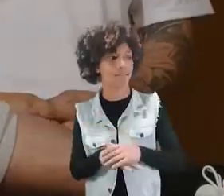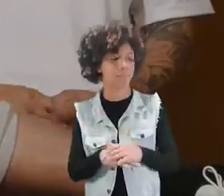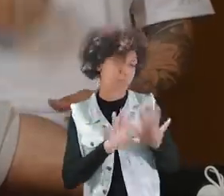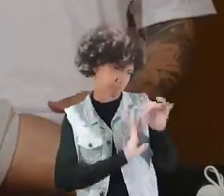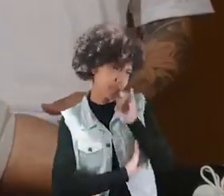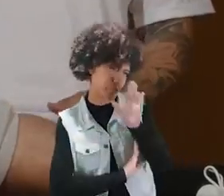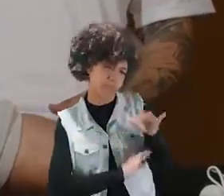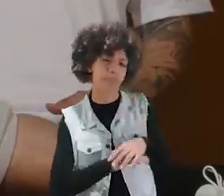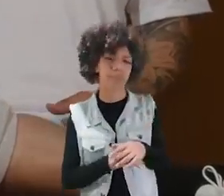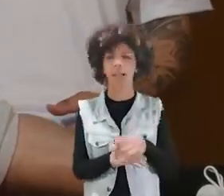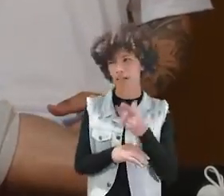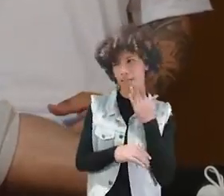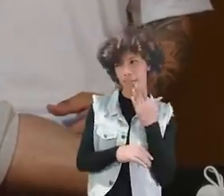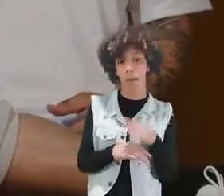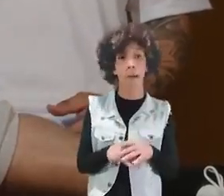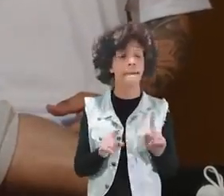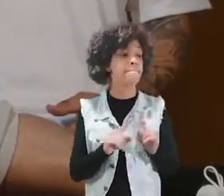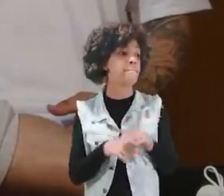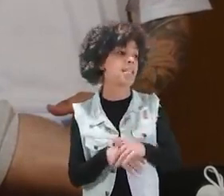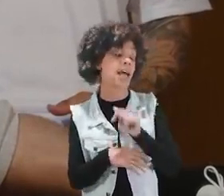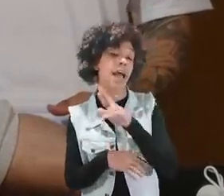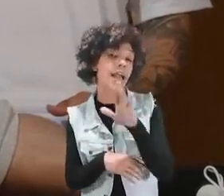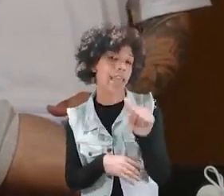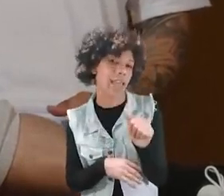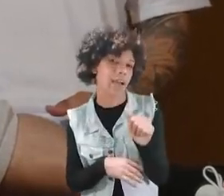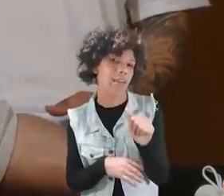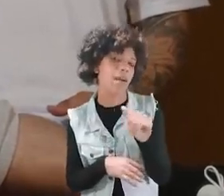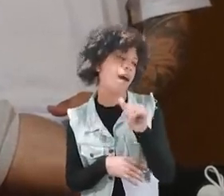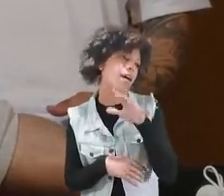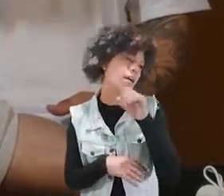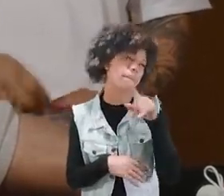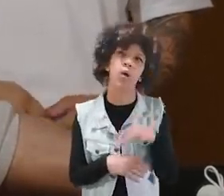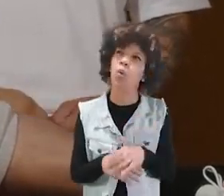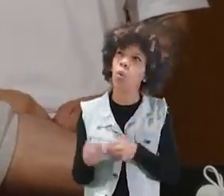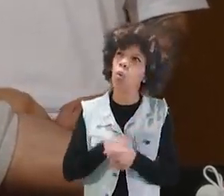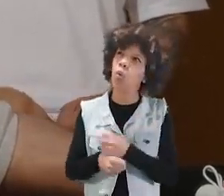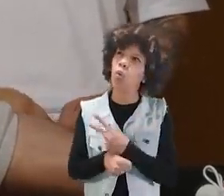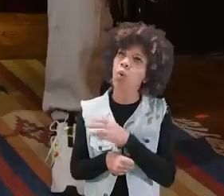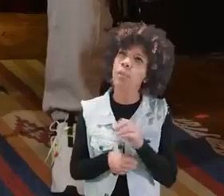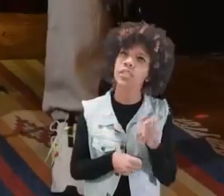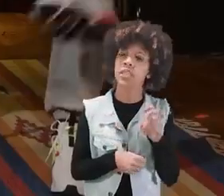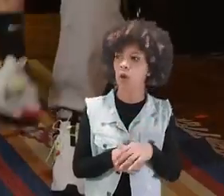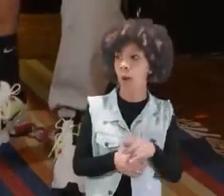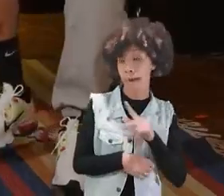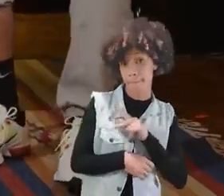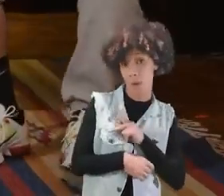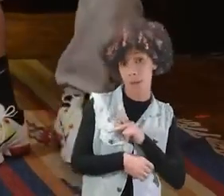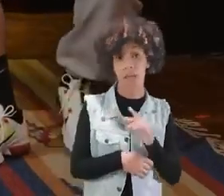não acorda vou te dar um exemplo a guerra campal que teve né 95 né no Pacaembu Pacaembu